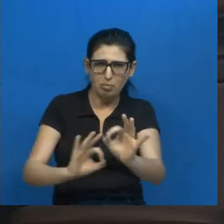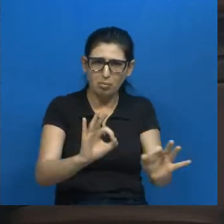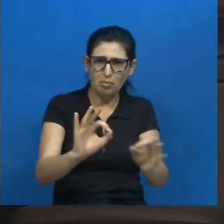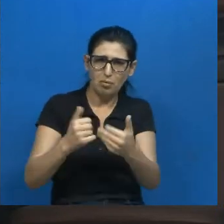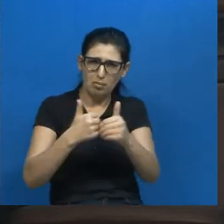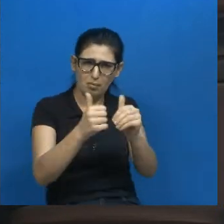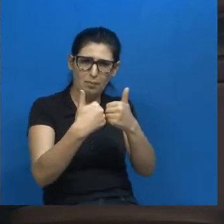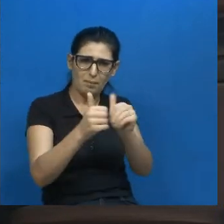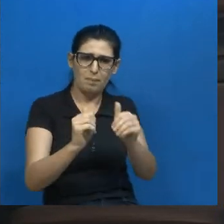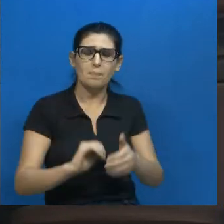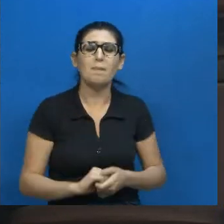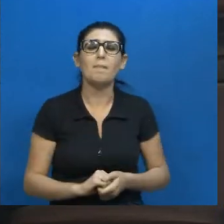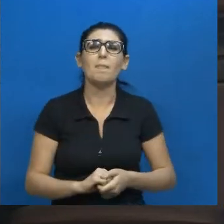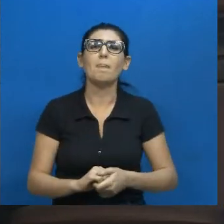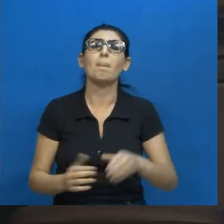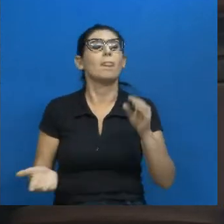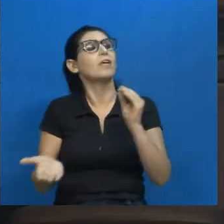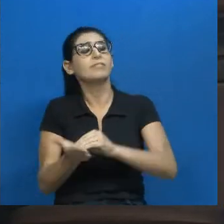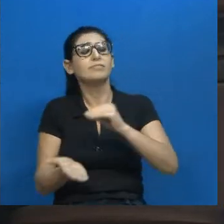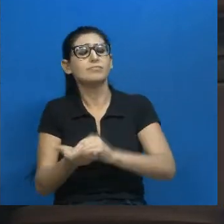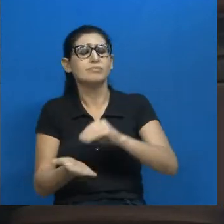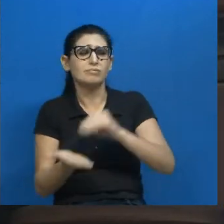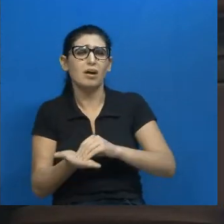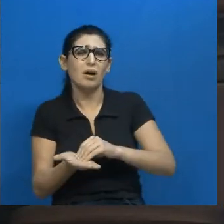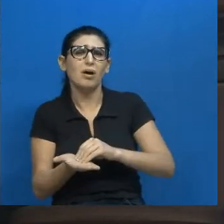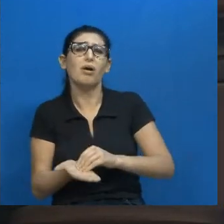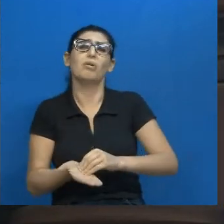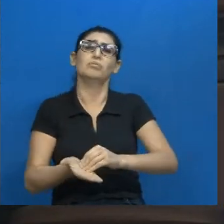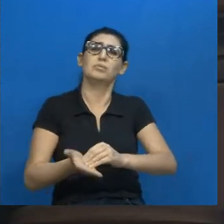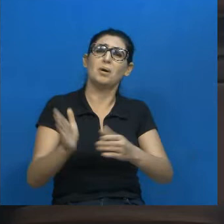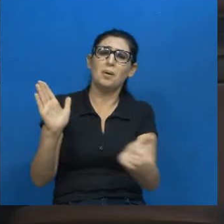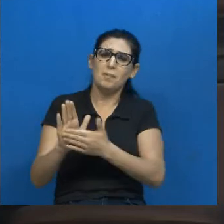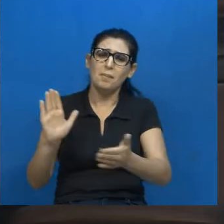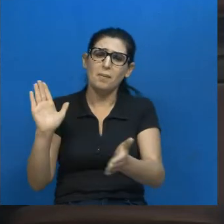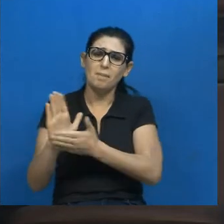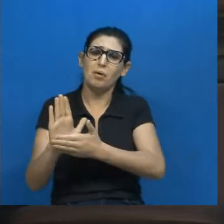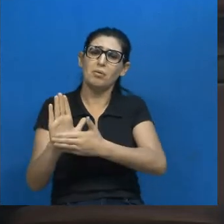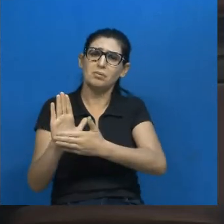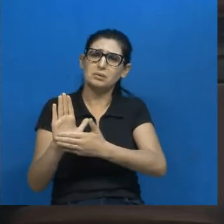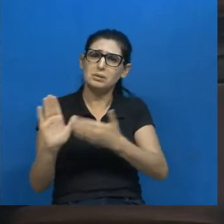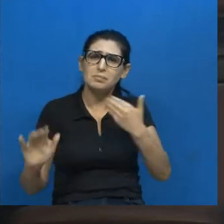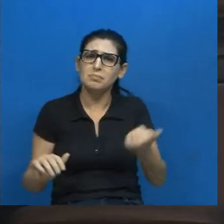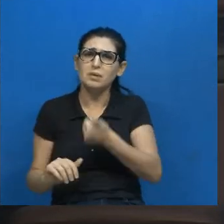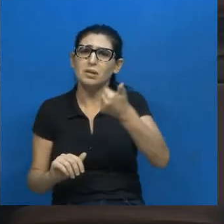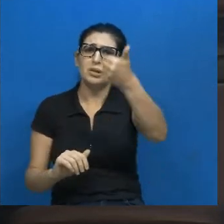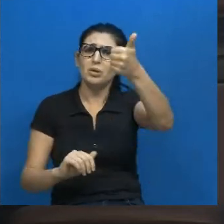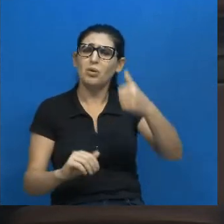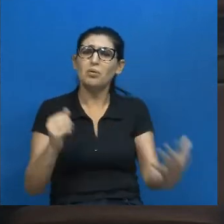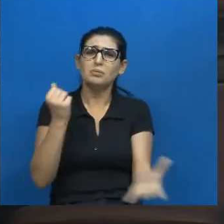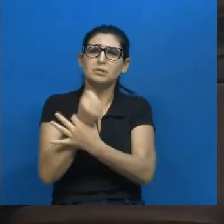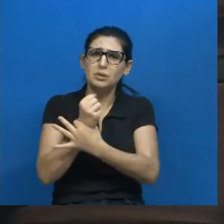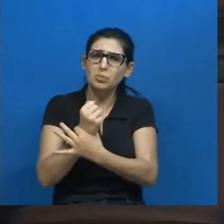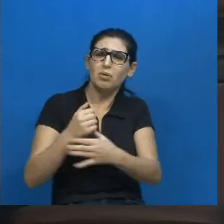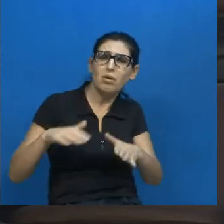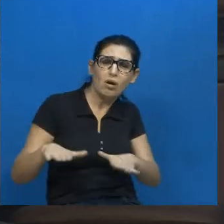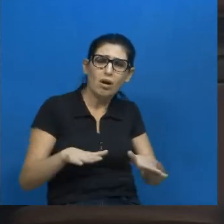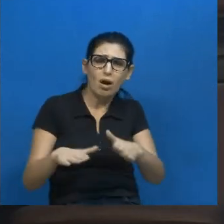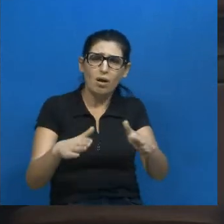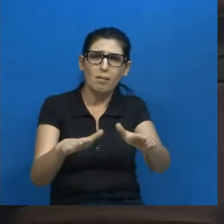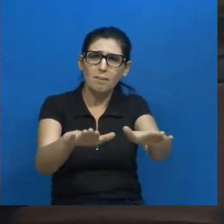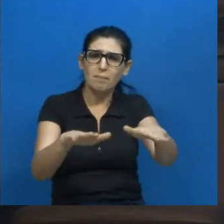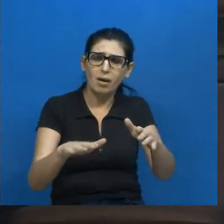a ausência de retomada das discussões do plano de mobilidade, melhor e mais seguro caminho para as